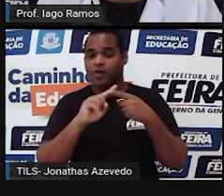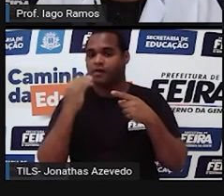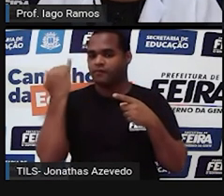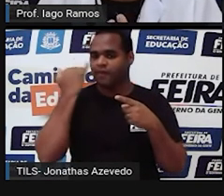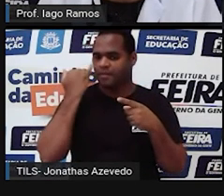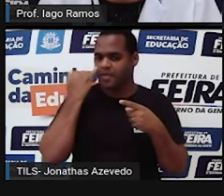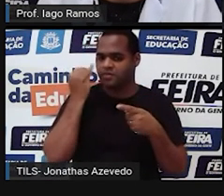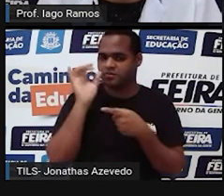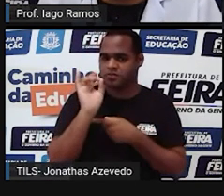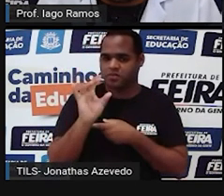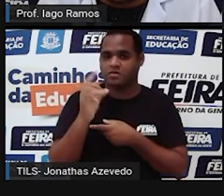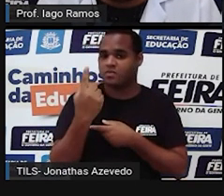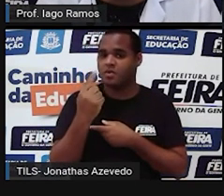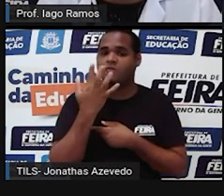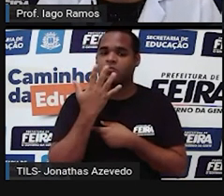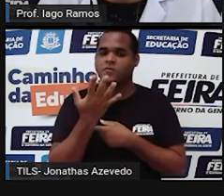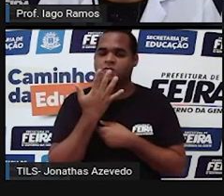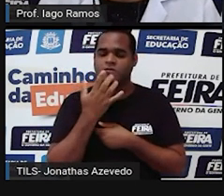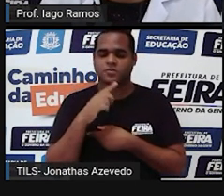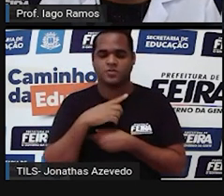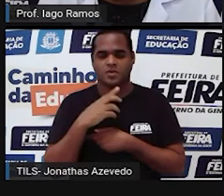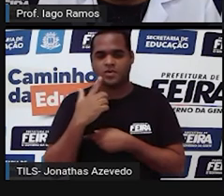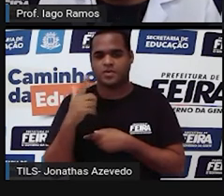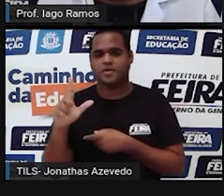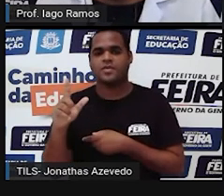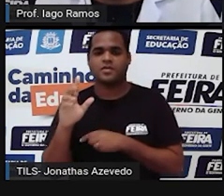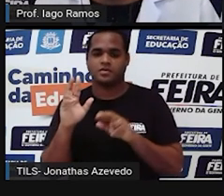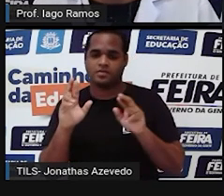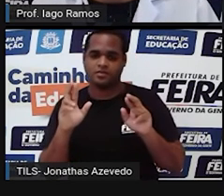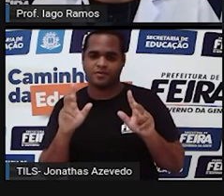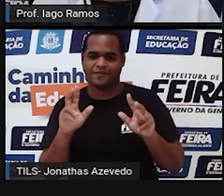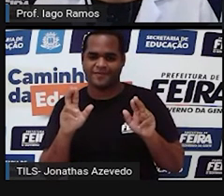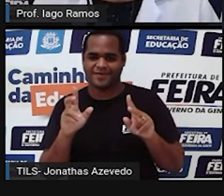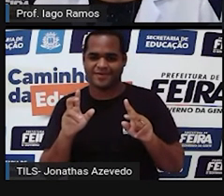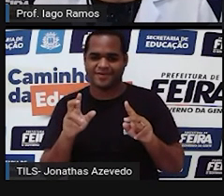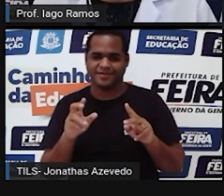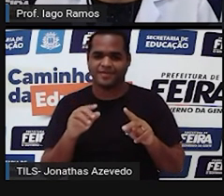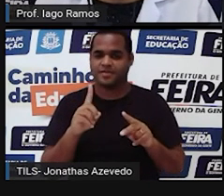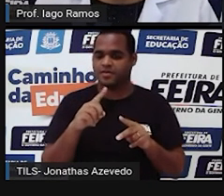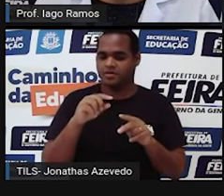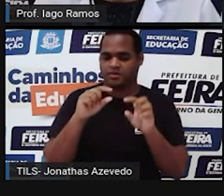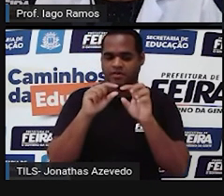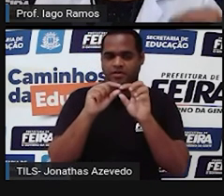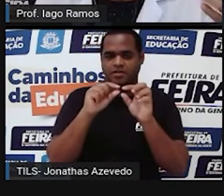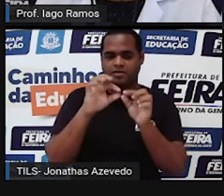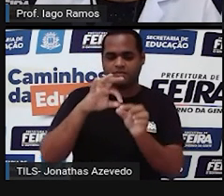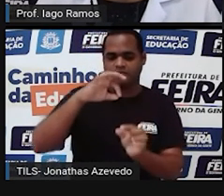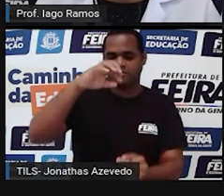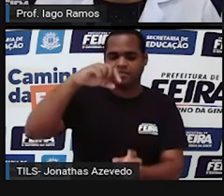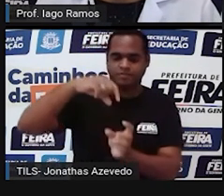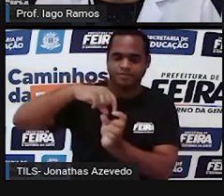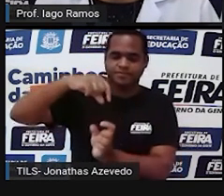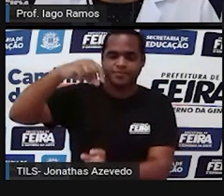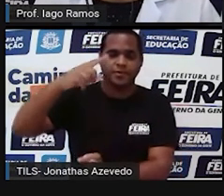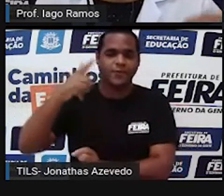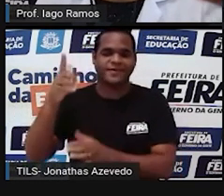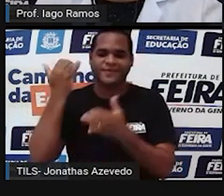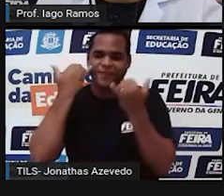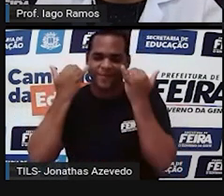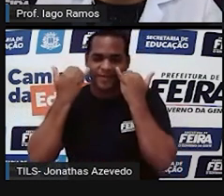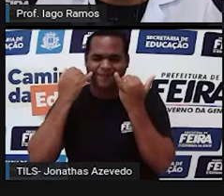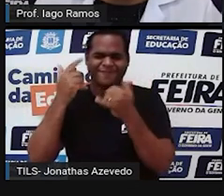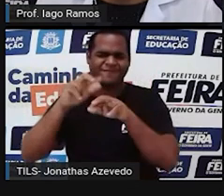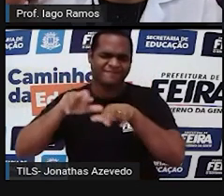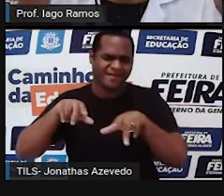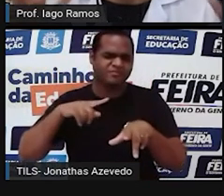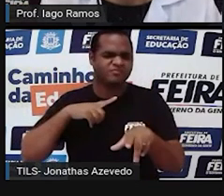informação, é apenas uma cor. No histograma é assim. No de colunas a gente já tem mais de uma informação, mais de